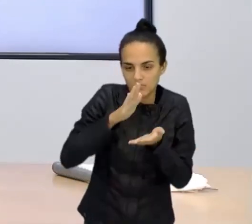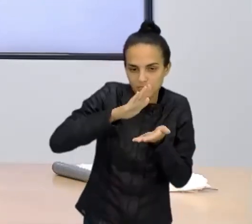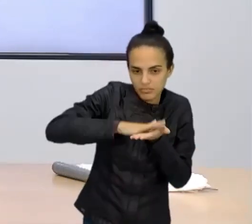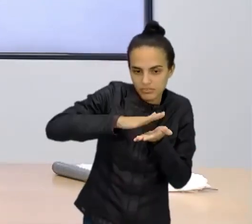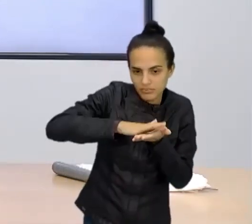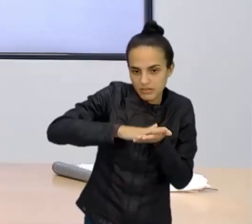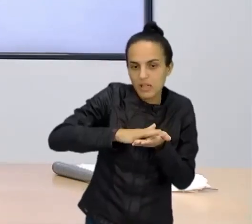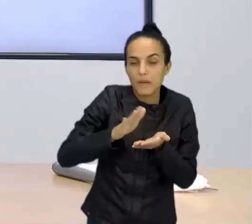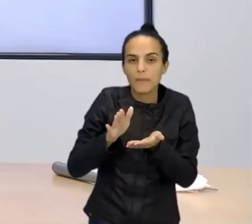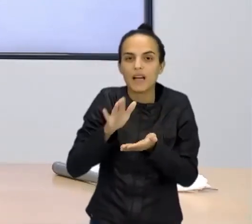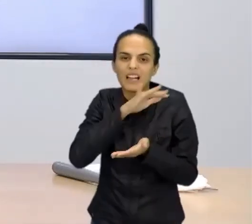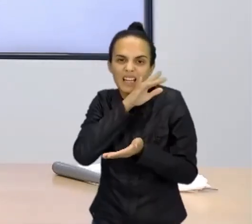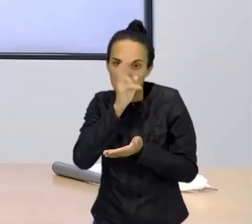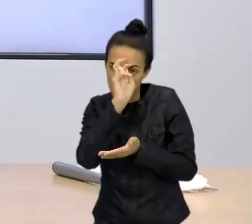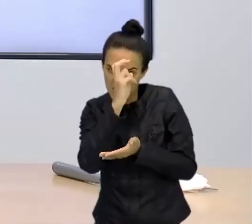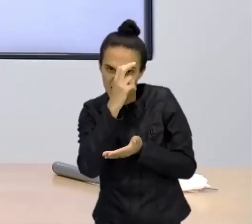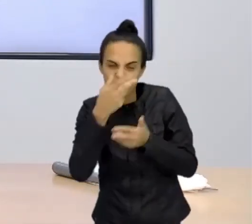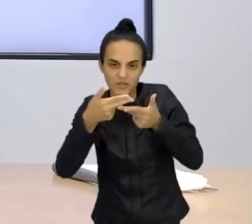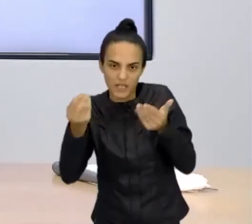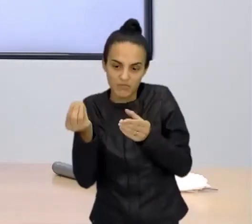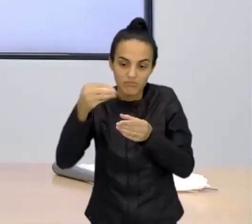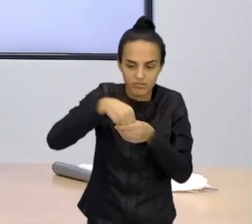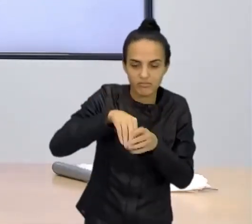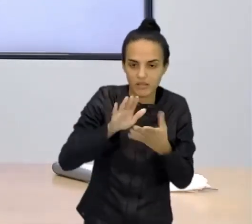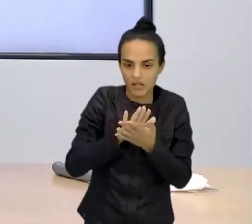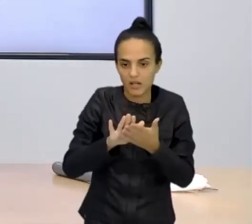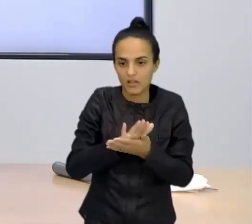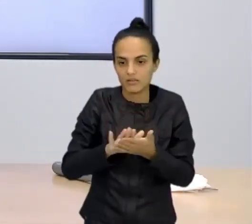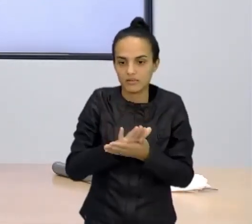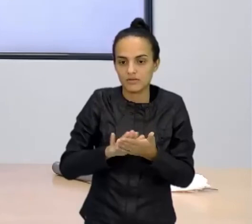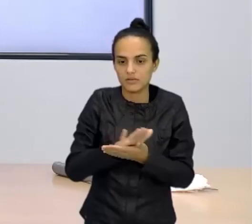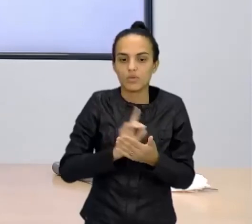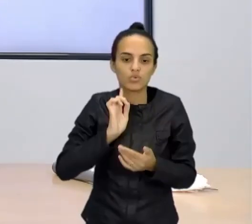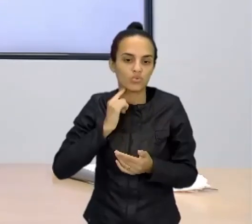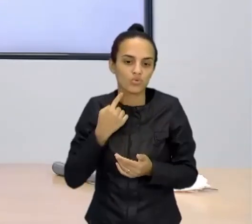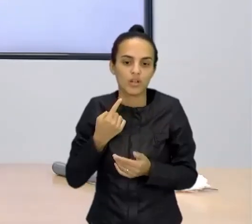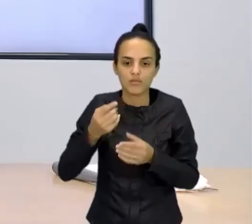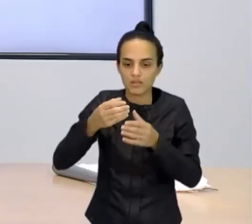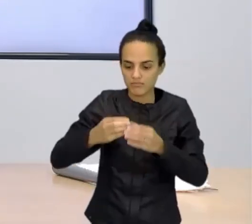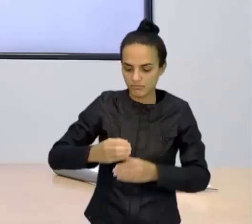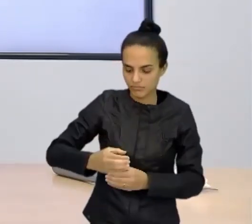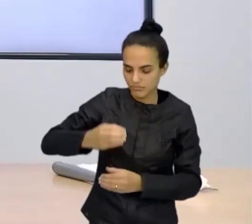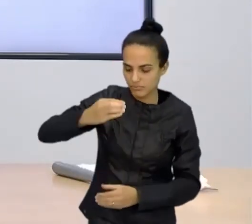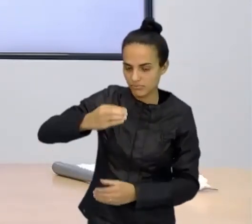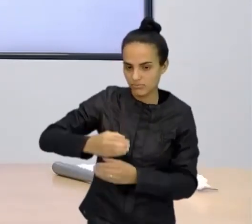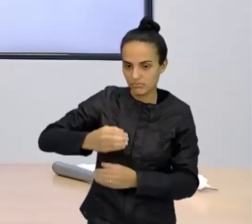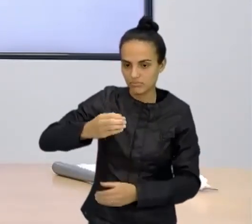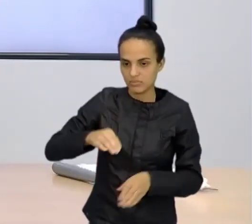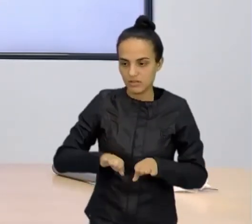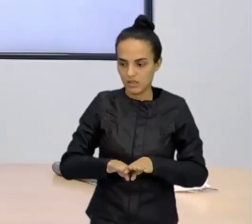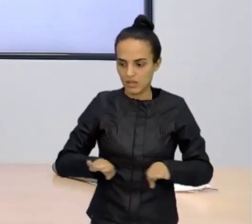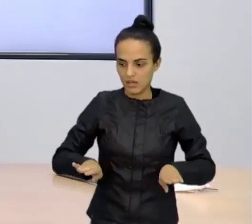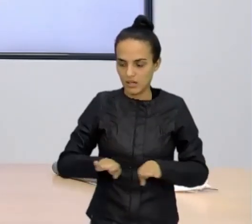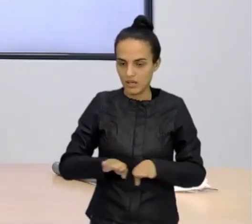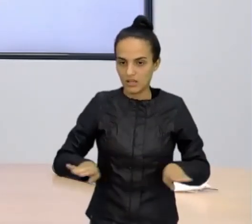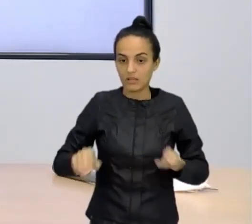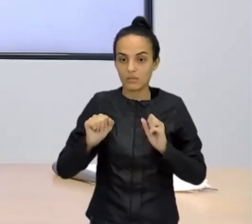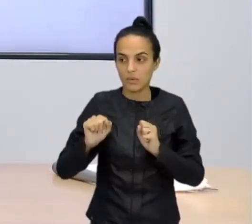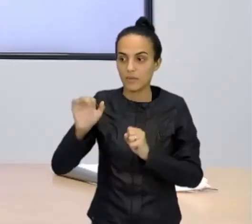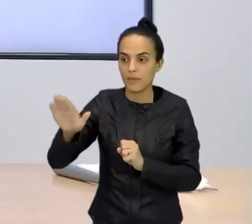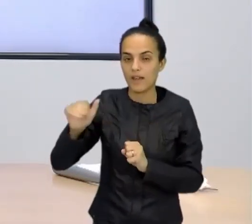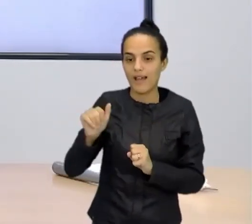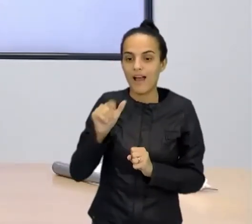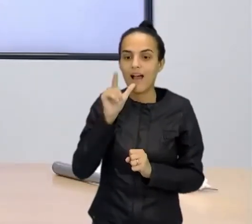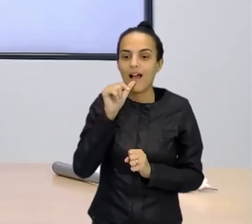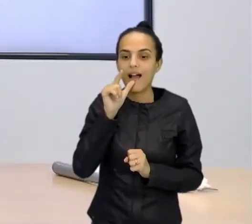principalmente sujeiras. Você vai deixar em um local, ela toda reta, que pode pegar chuva, água da chuva, para